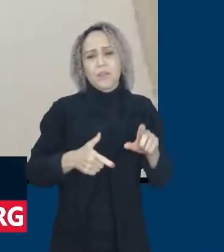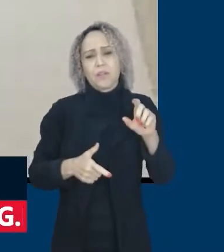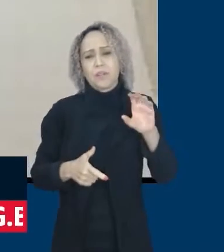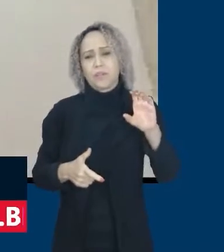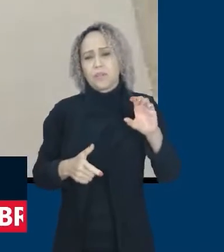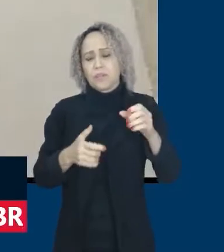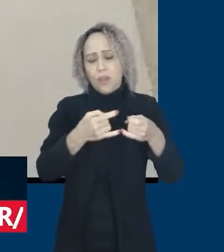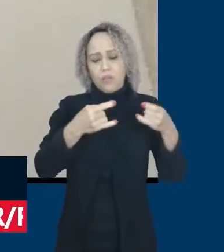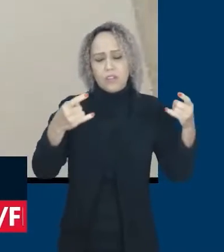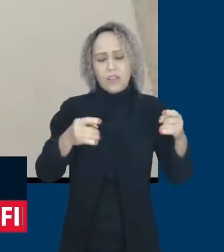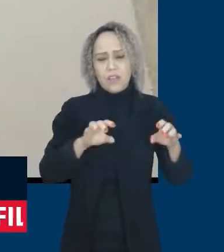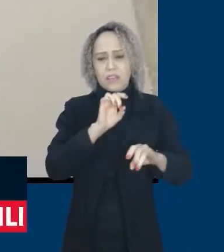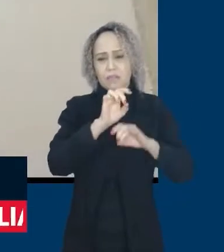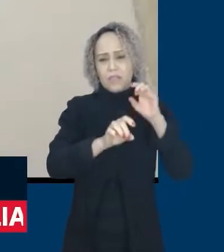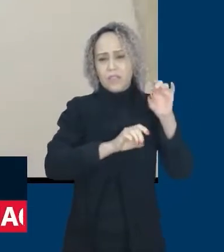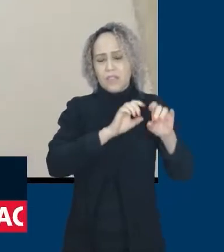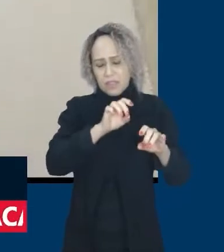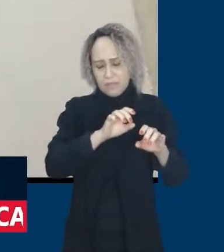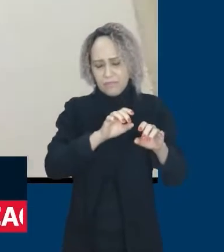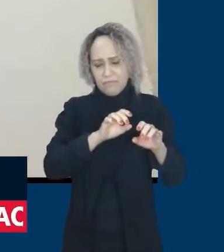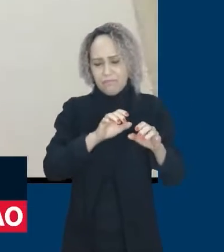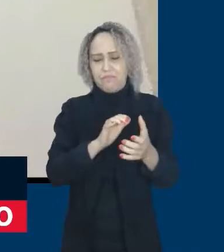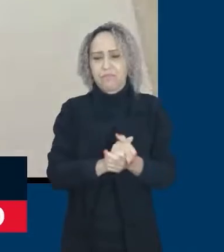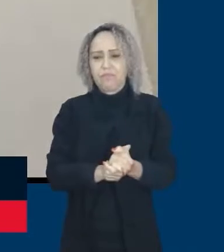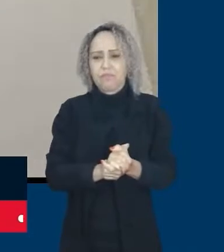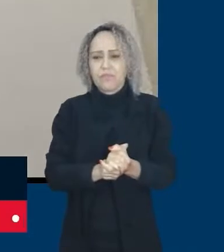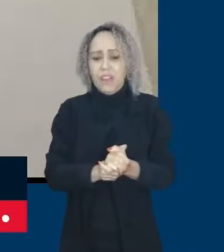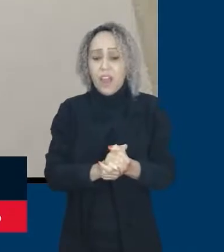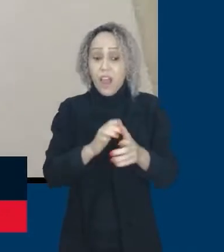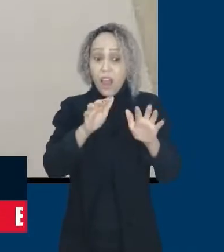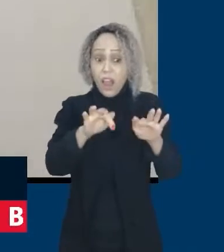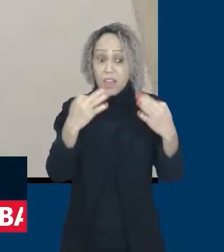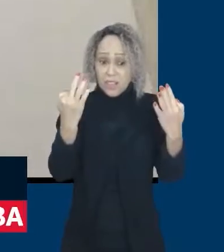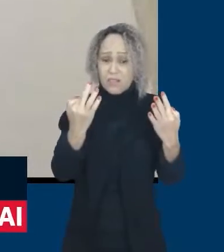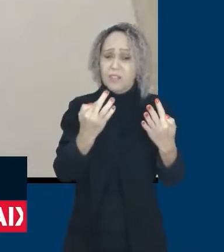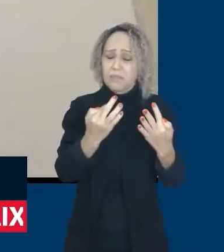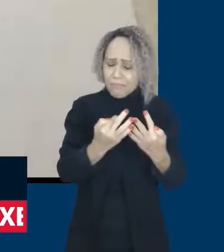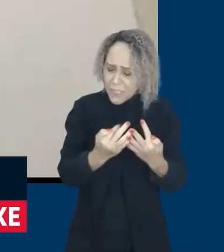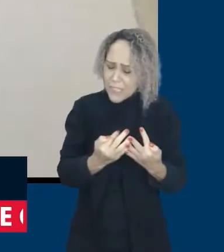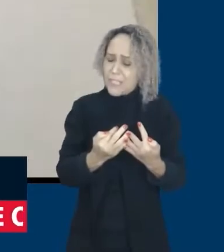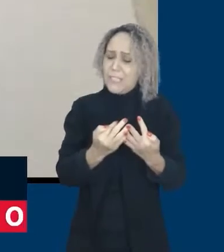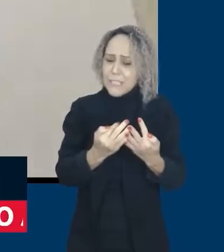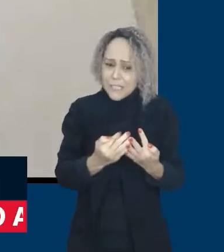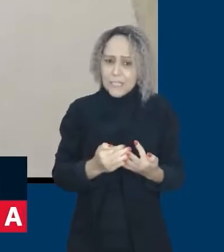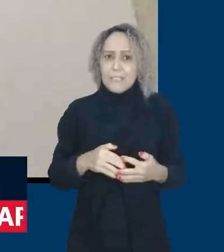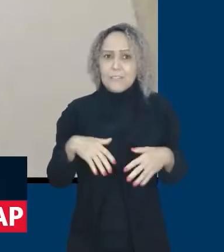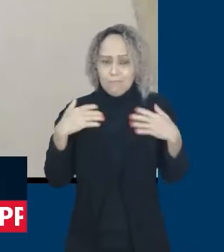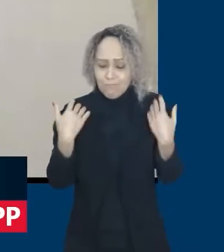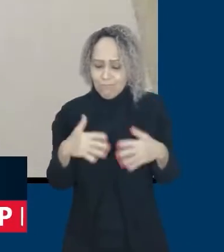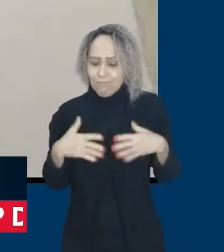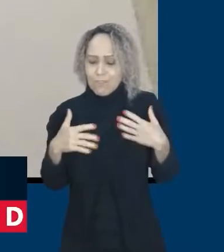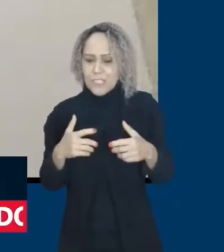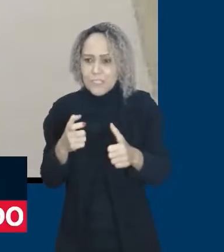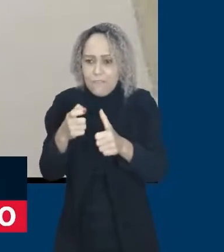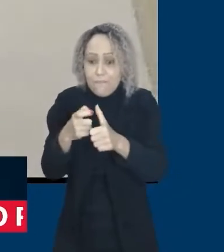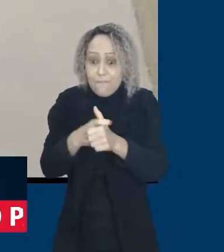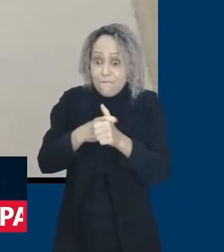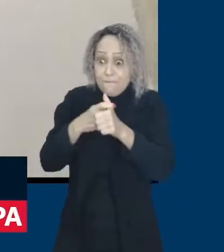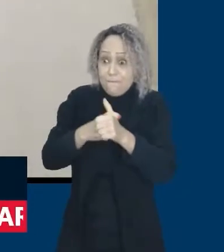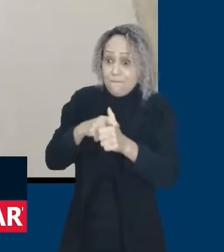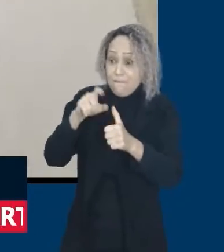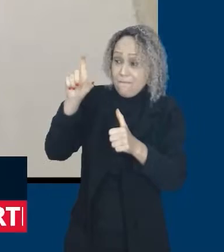elas correm o risco agora de ao se tornarem inadimplentes com o cartão de crédito, o cartão de crédito